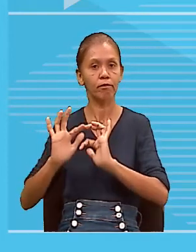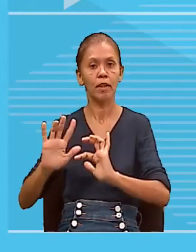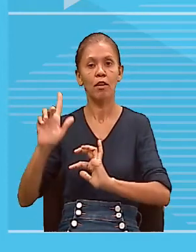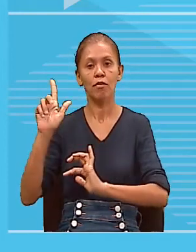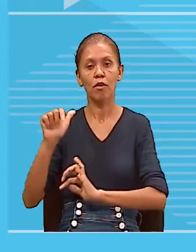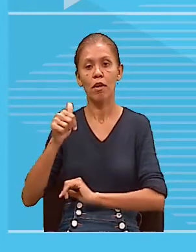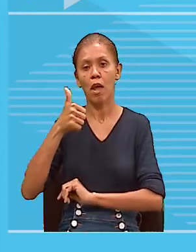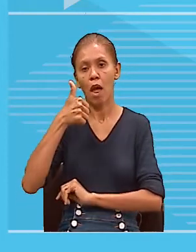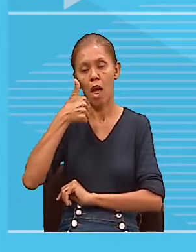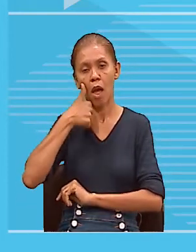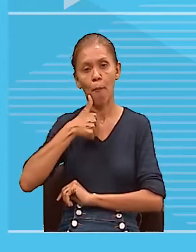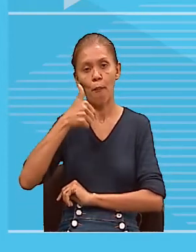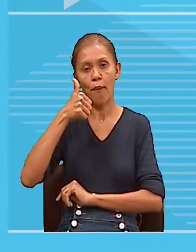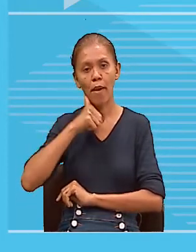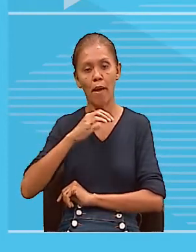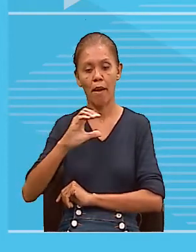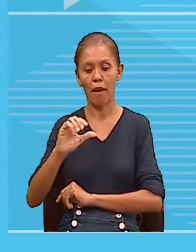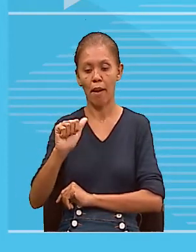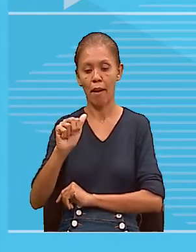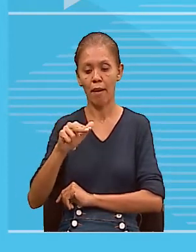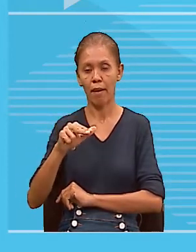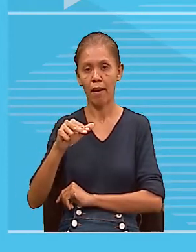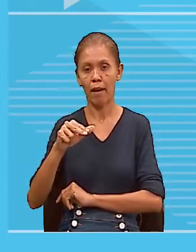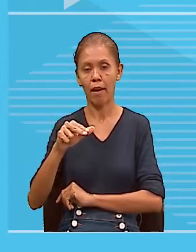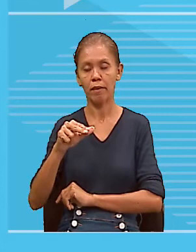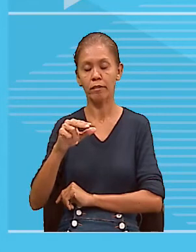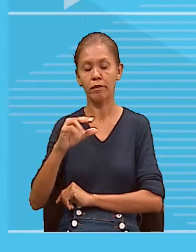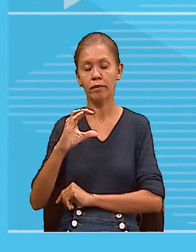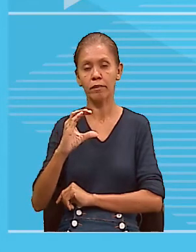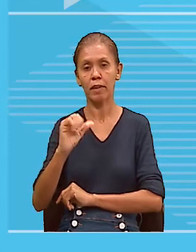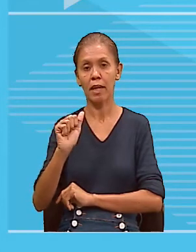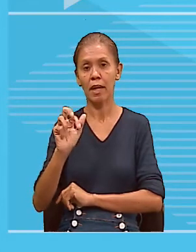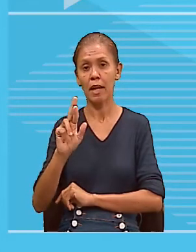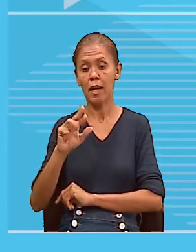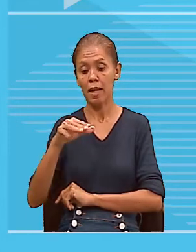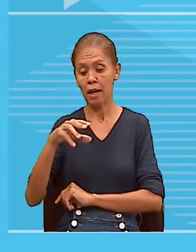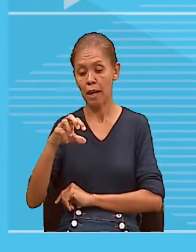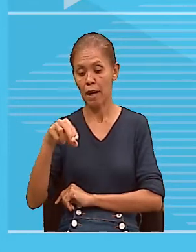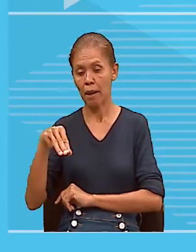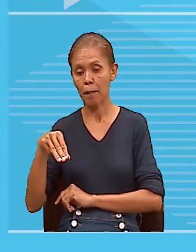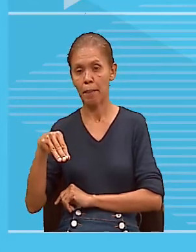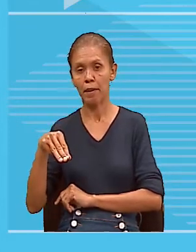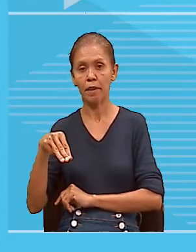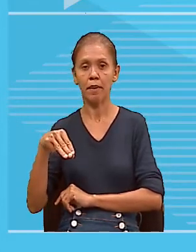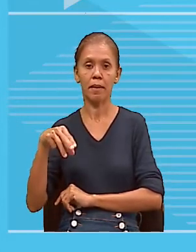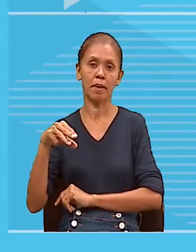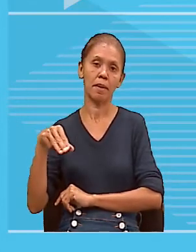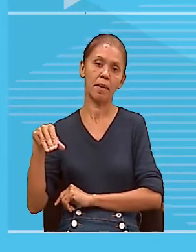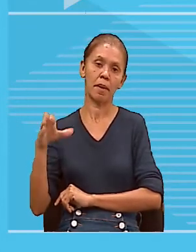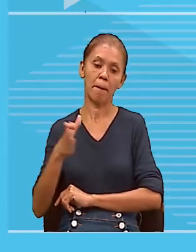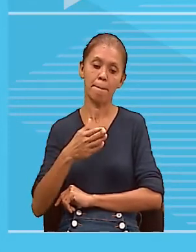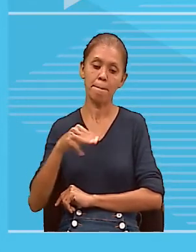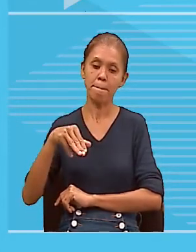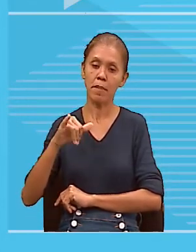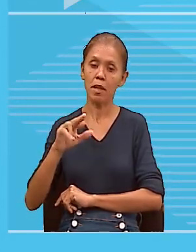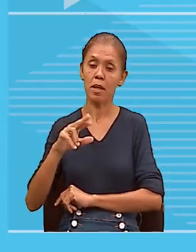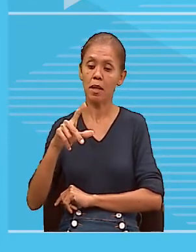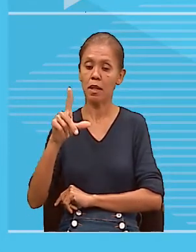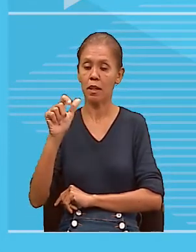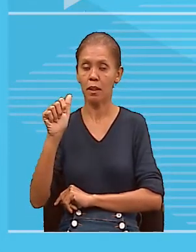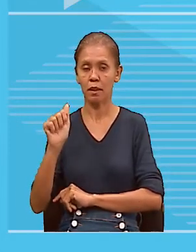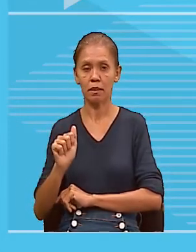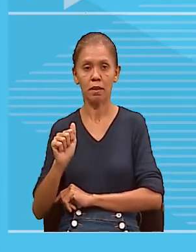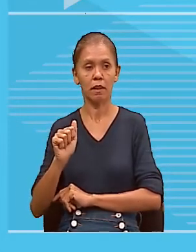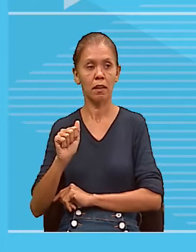Miranda e daqui a pouco além do Samba nós vamos ter a Bossa Nova né que vai ser uma expressão brasileira